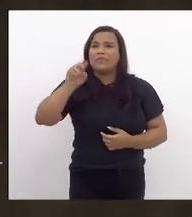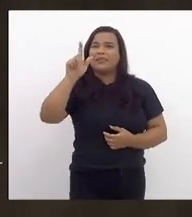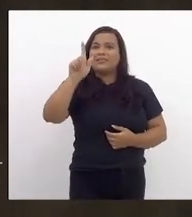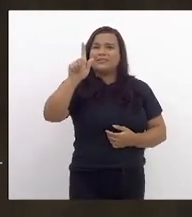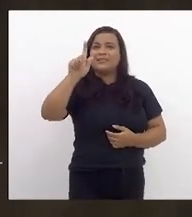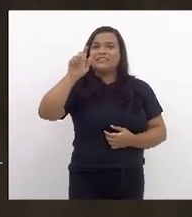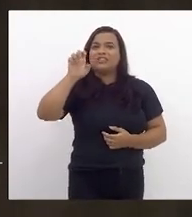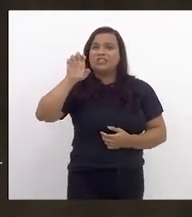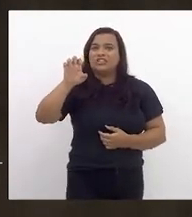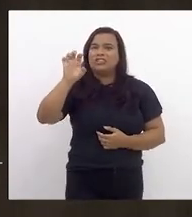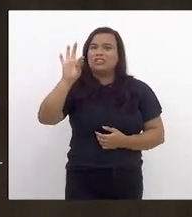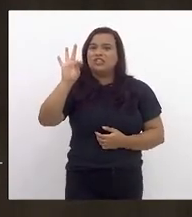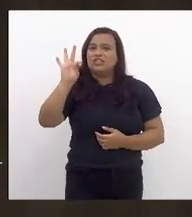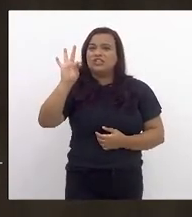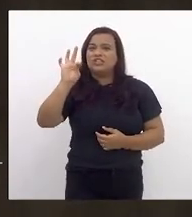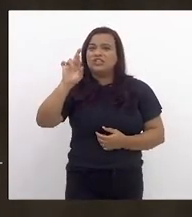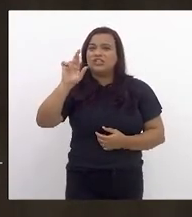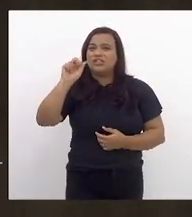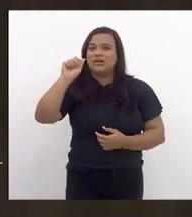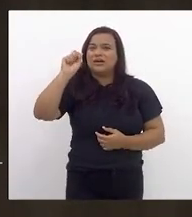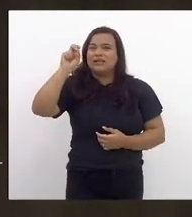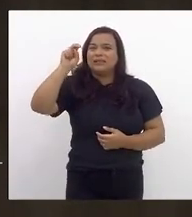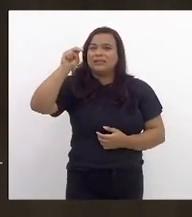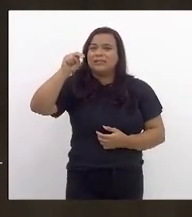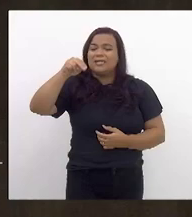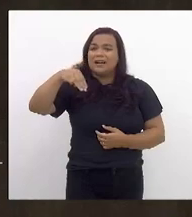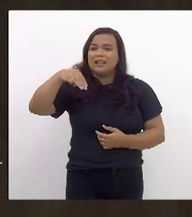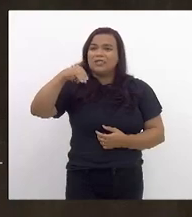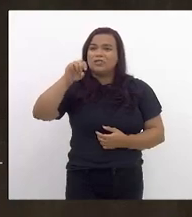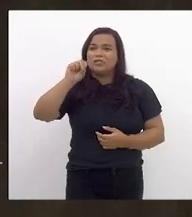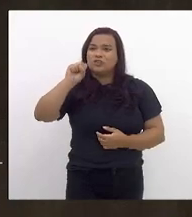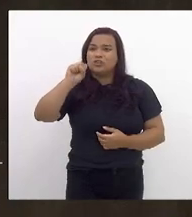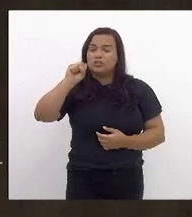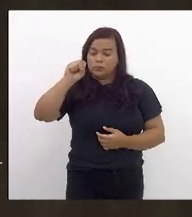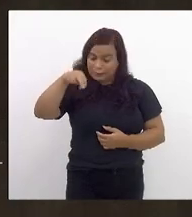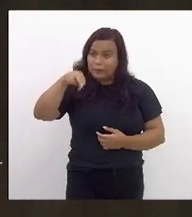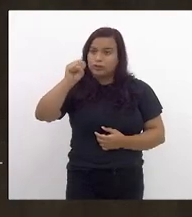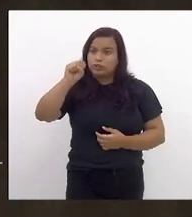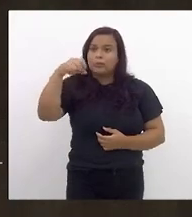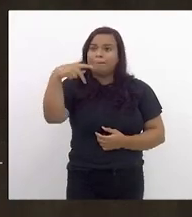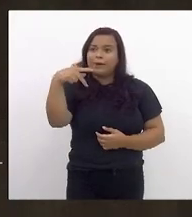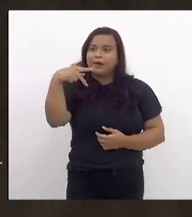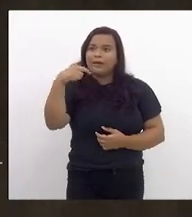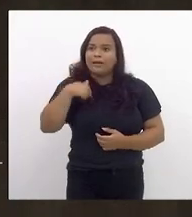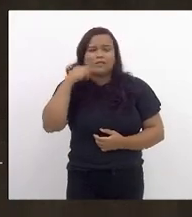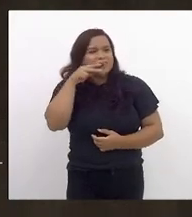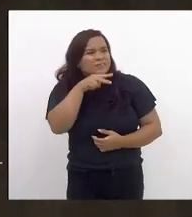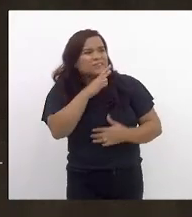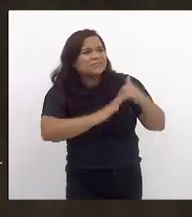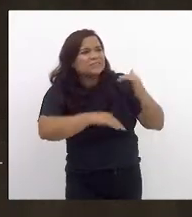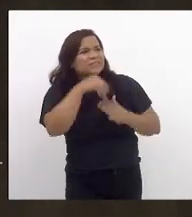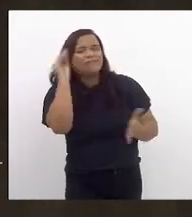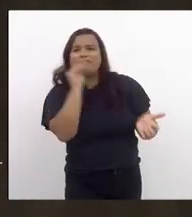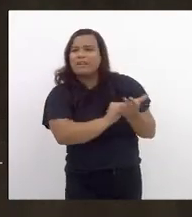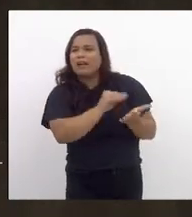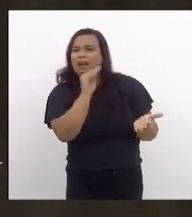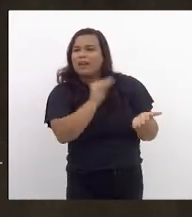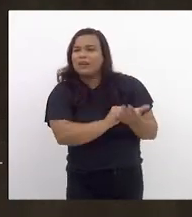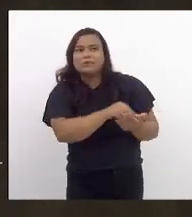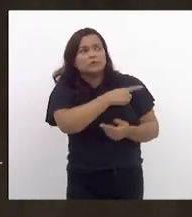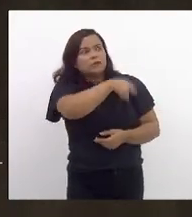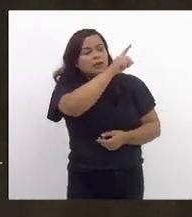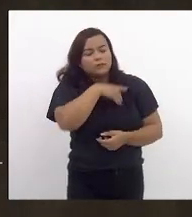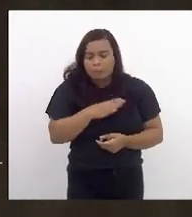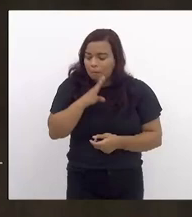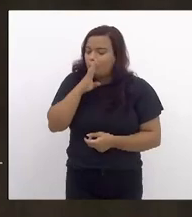absolutamente incompetente e que se silencia diante de tantos problemas graves